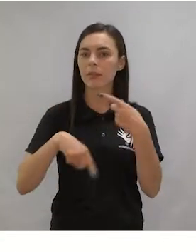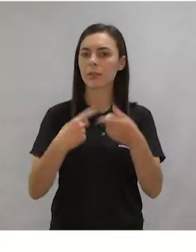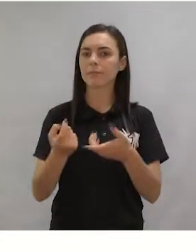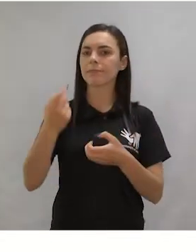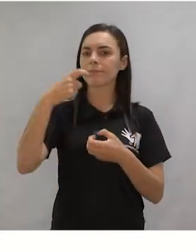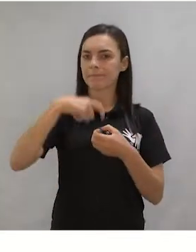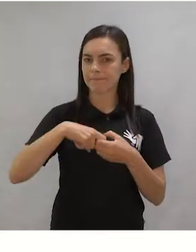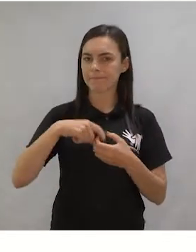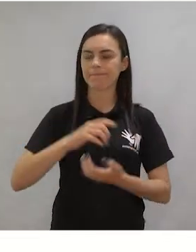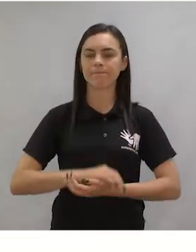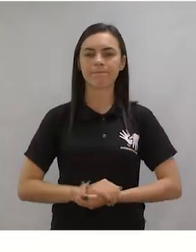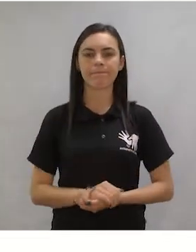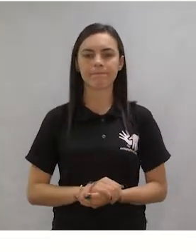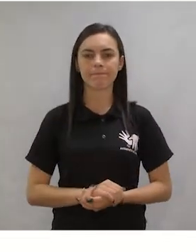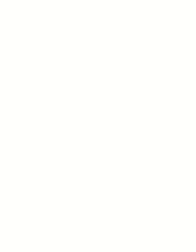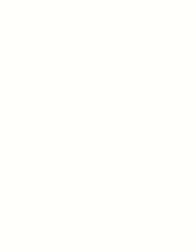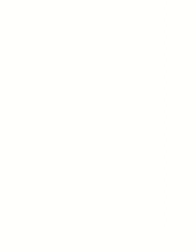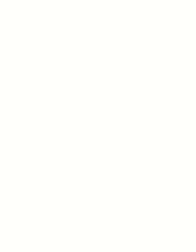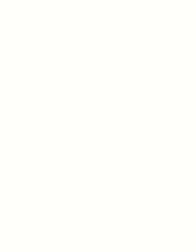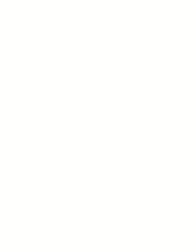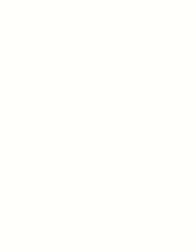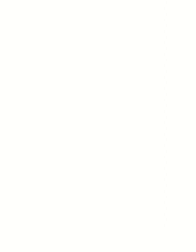algébrica e eu já volto.